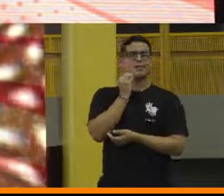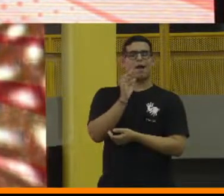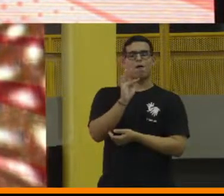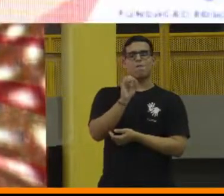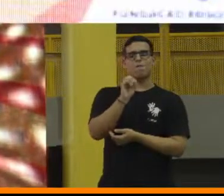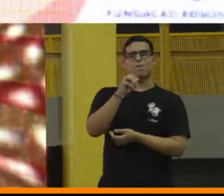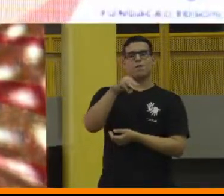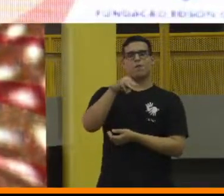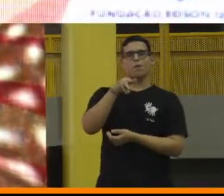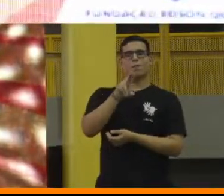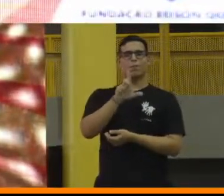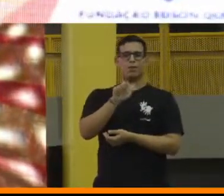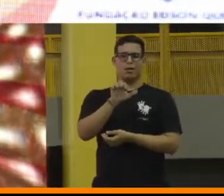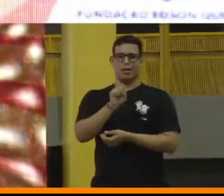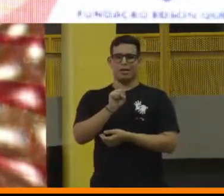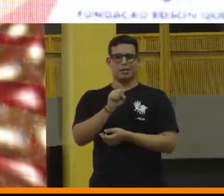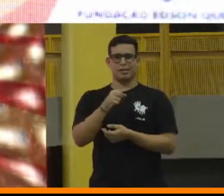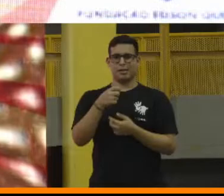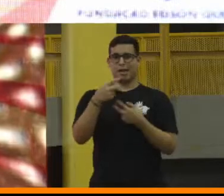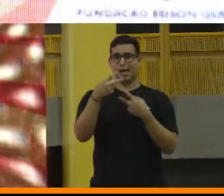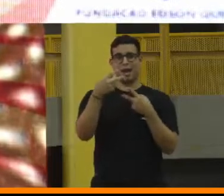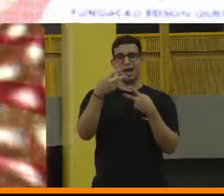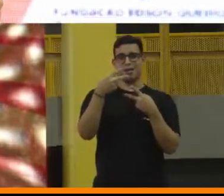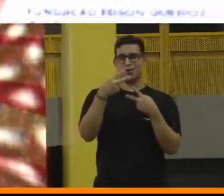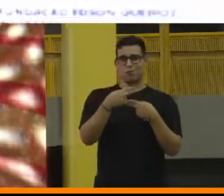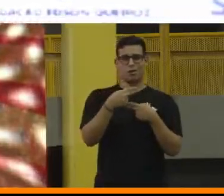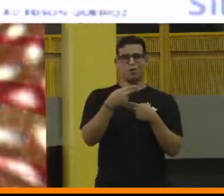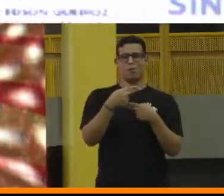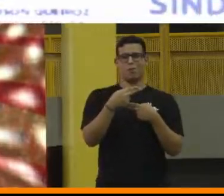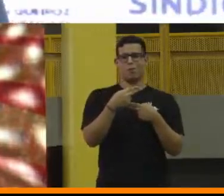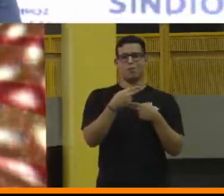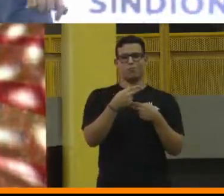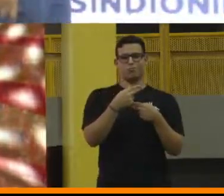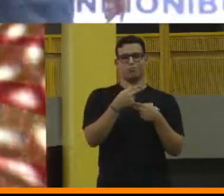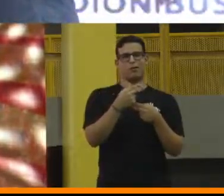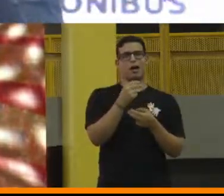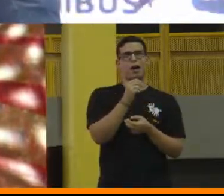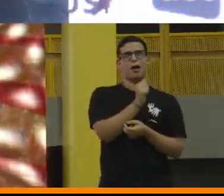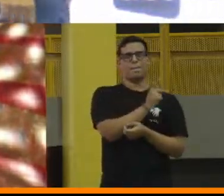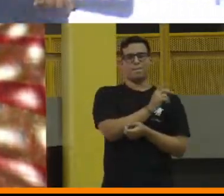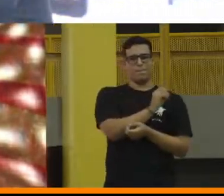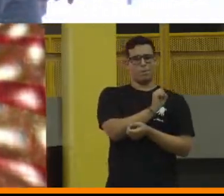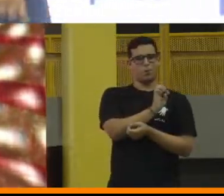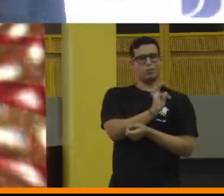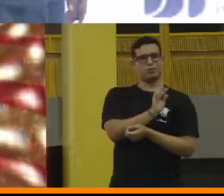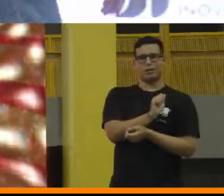loteria, porque vai ter uma opção para você marcar. Vocês sabiam disso?